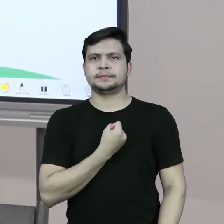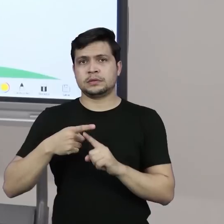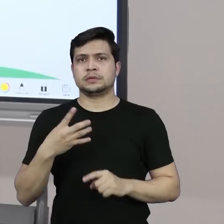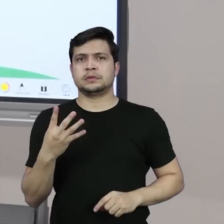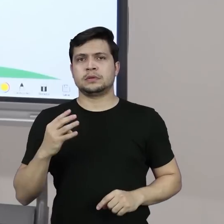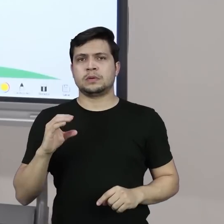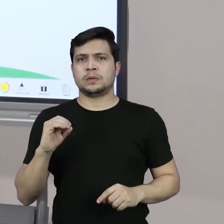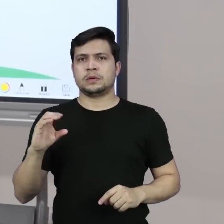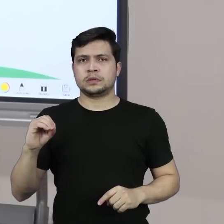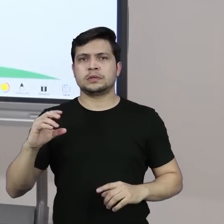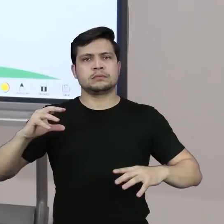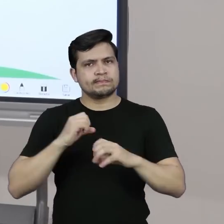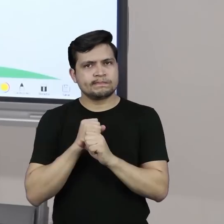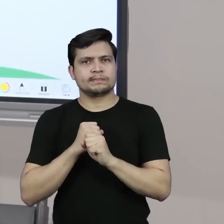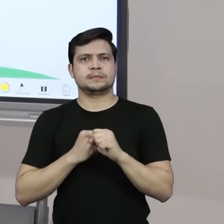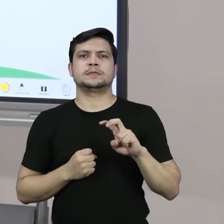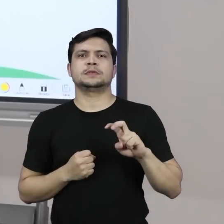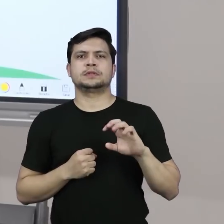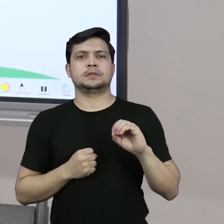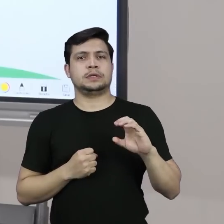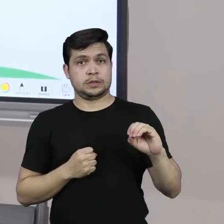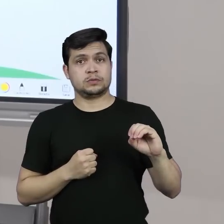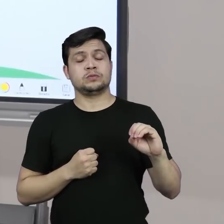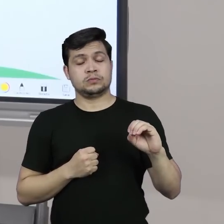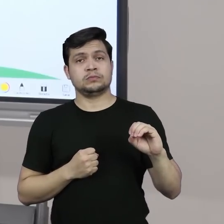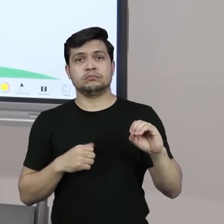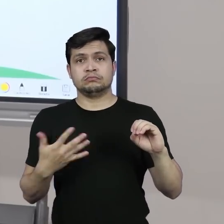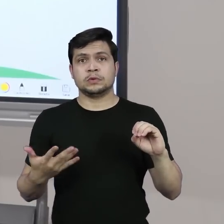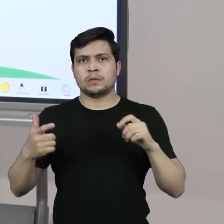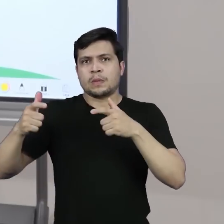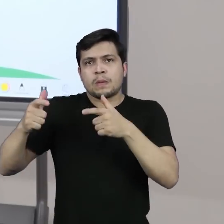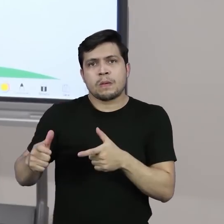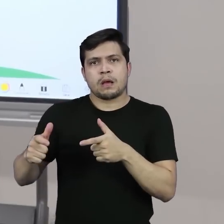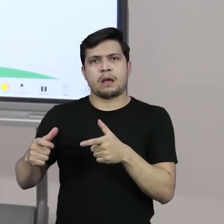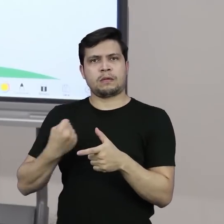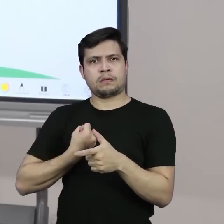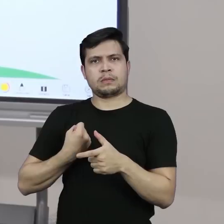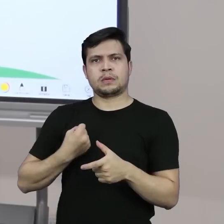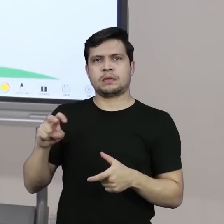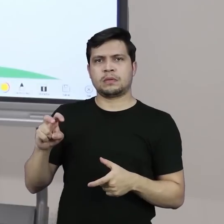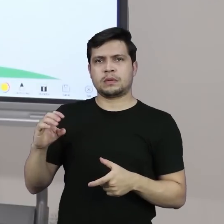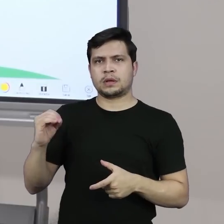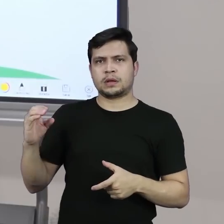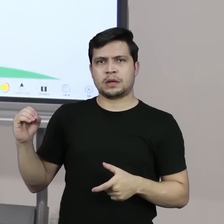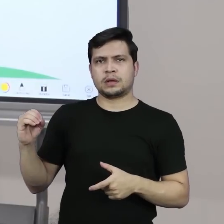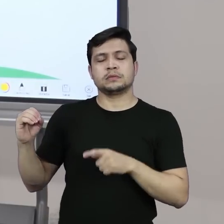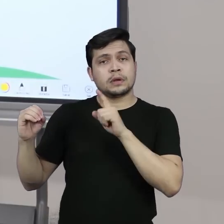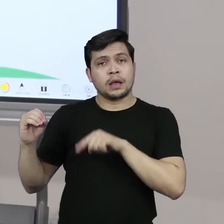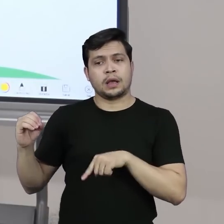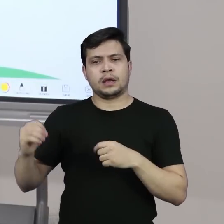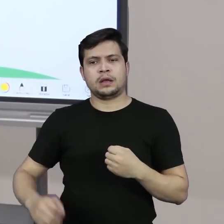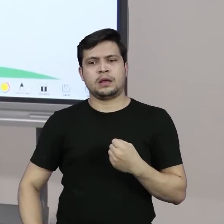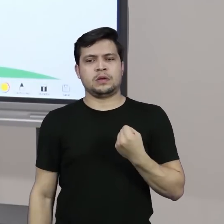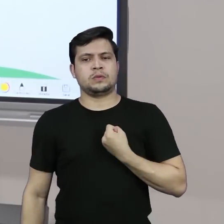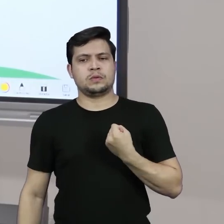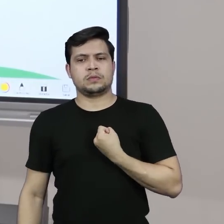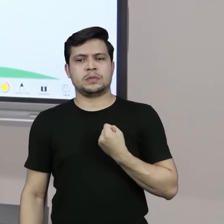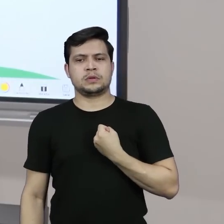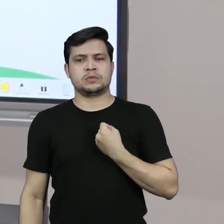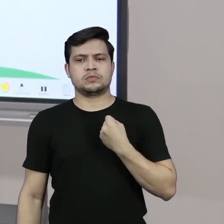tanta diferença. E 2001 com 16, sendo então o nosso sétimo valor. Então nós queremos o nosso